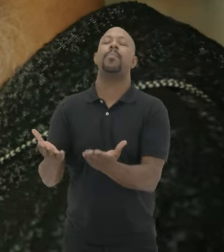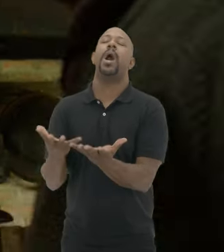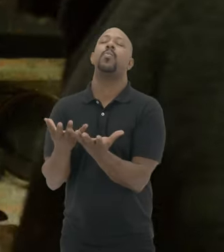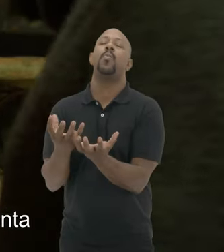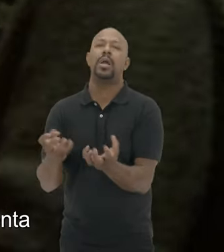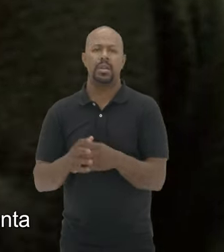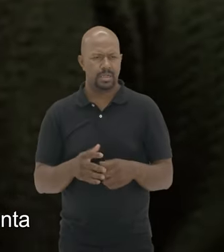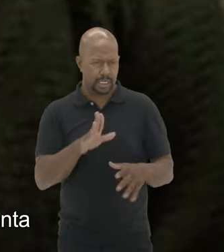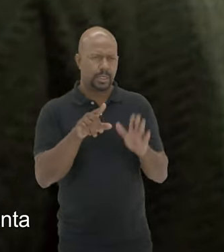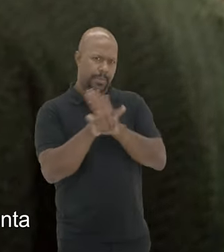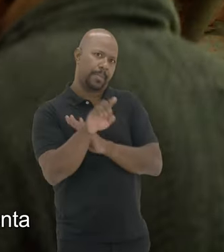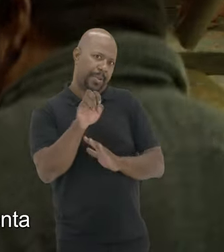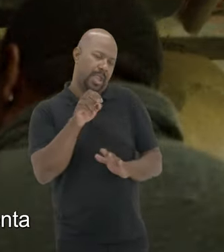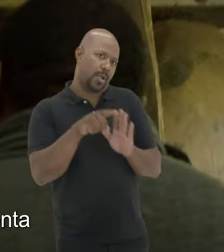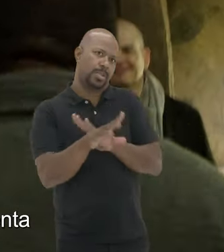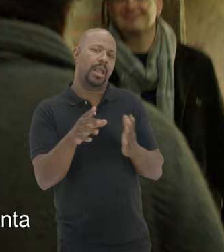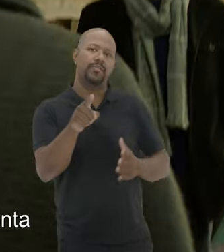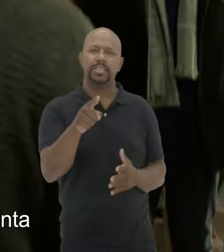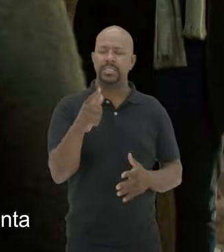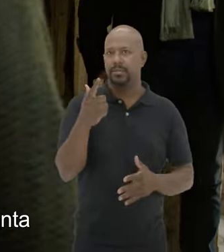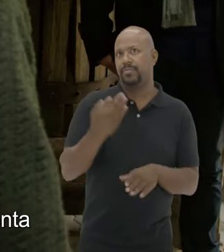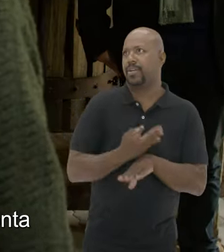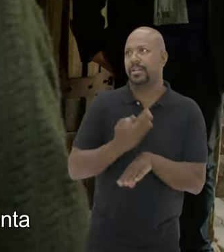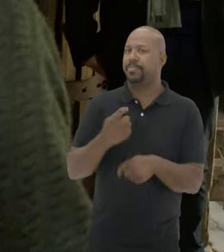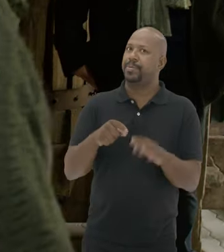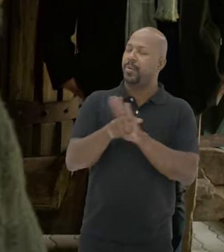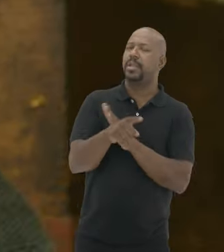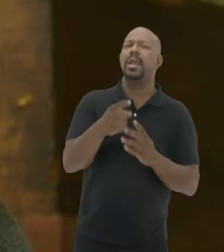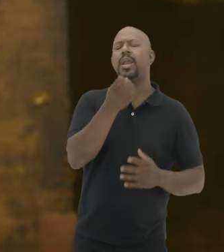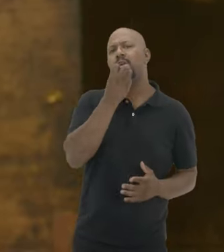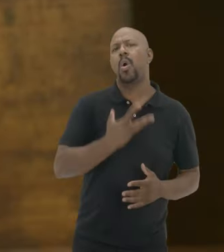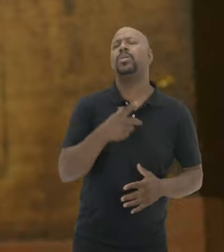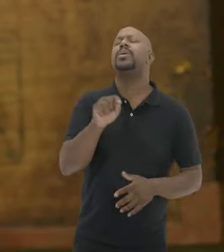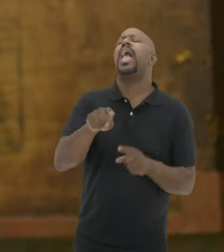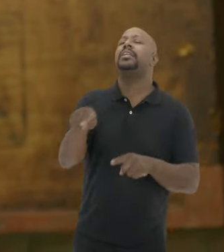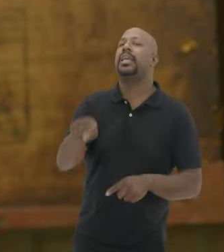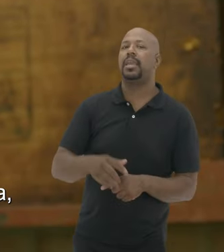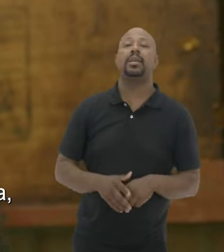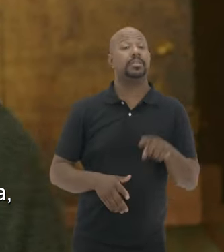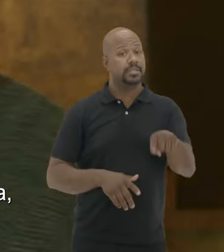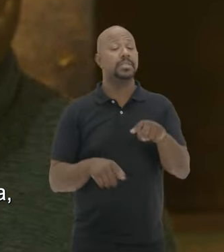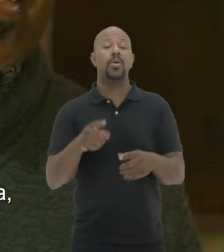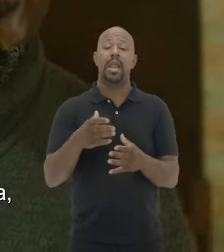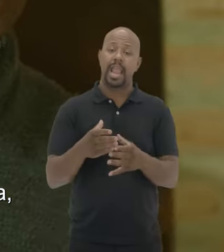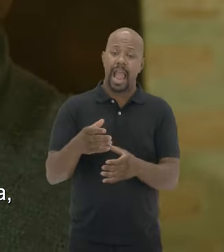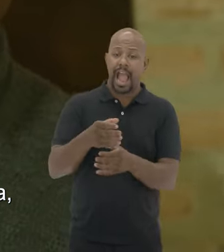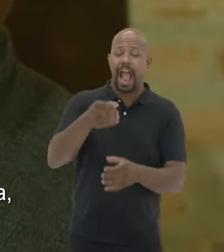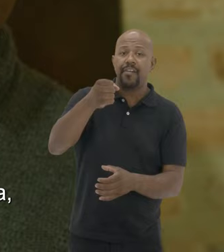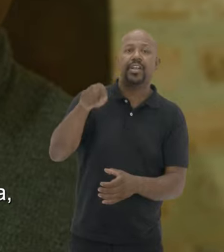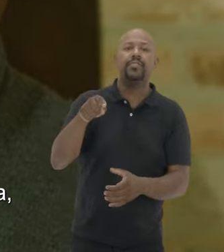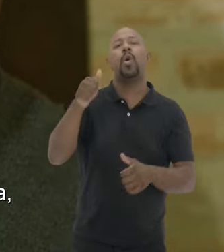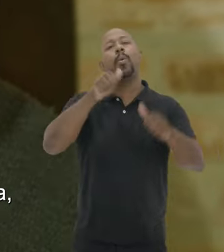para secar eu não tenho que perguntar né claro que não vai poder se aguentar e conta para nós o que que é isso aqui isso é um